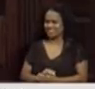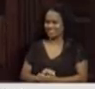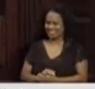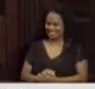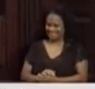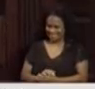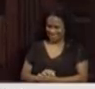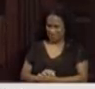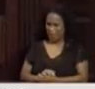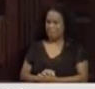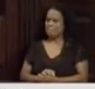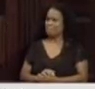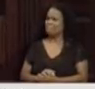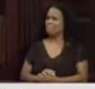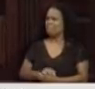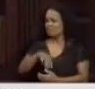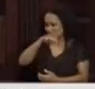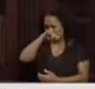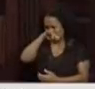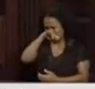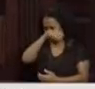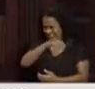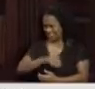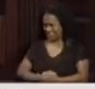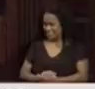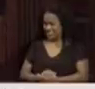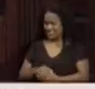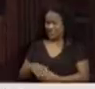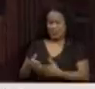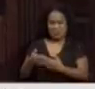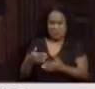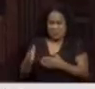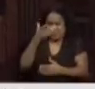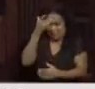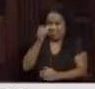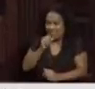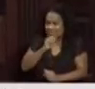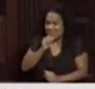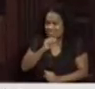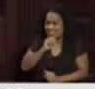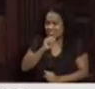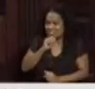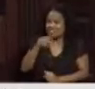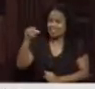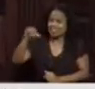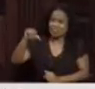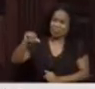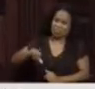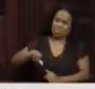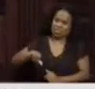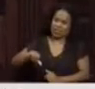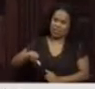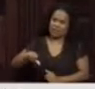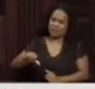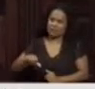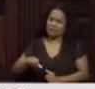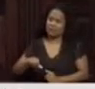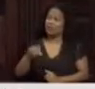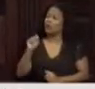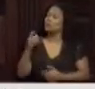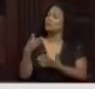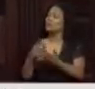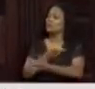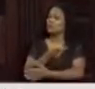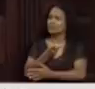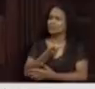Um partido de pivete acha que qualquer pessoa com mais idade é decadente. E daí o que aconteceu com a